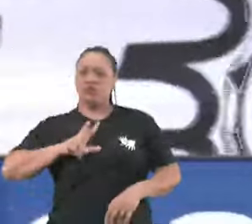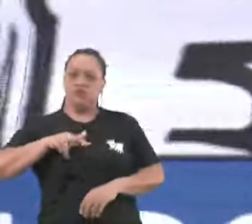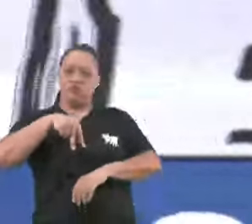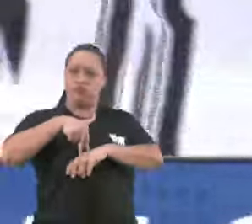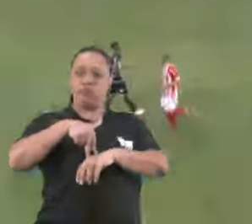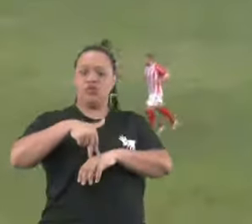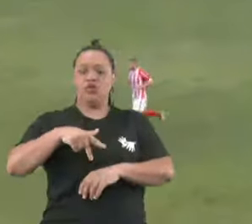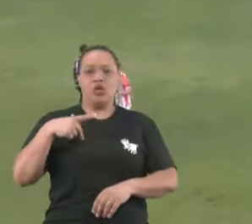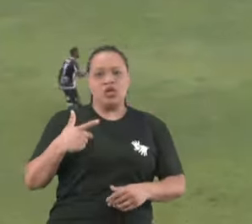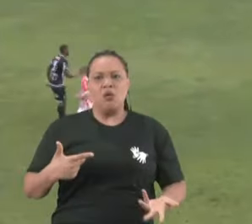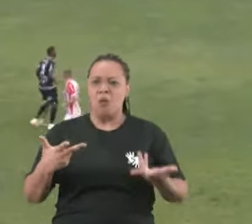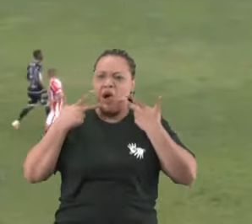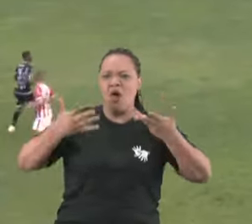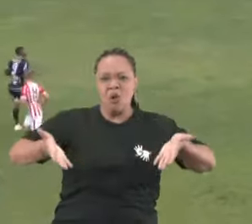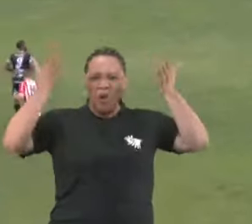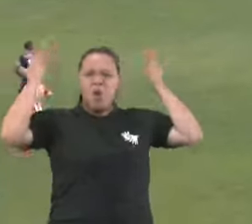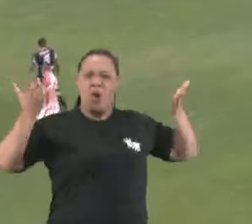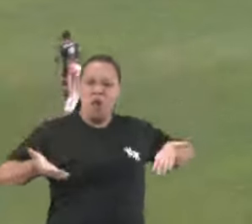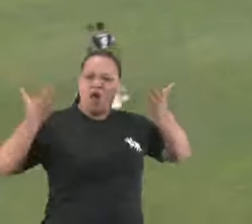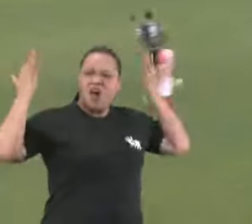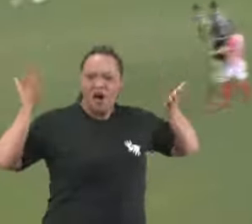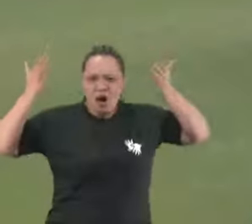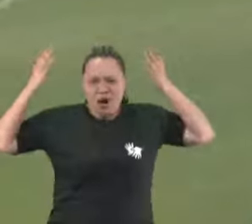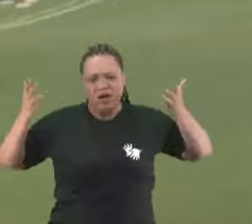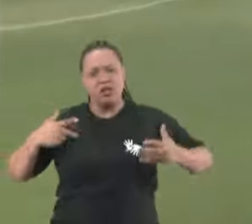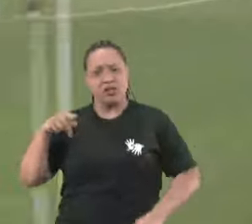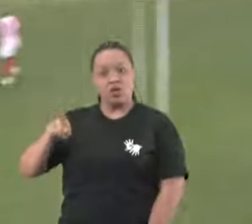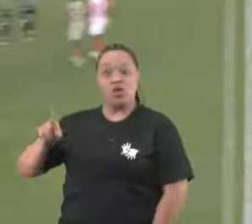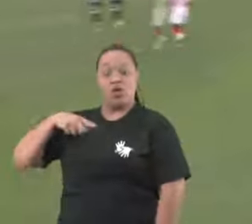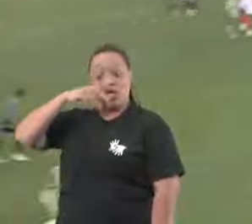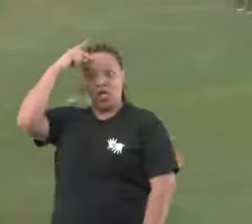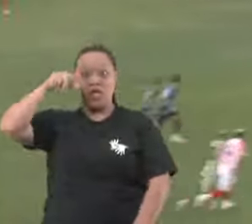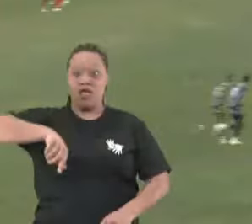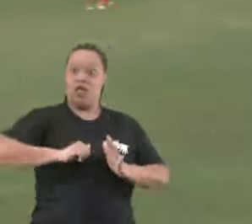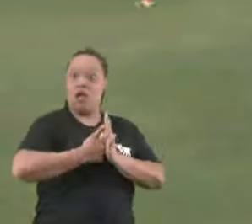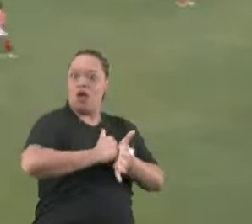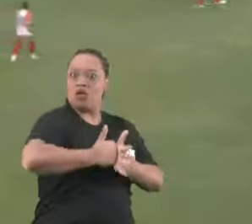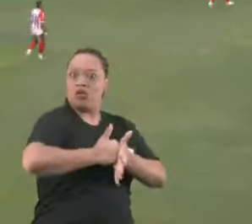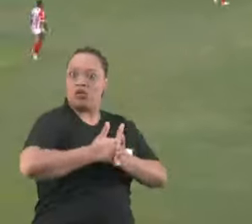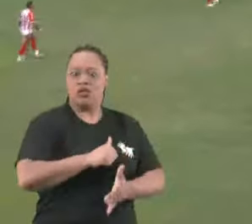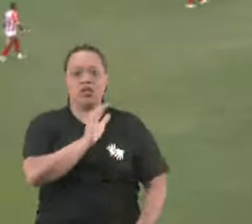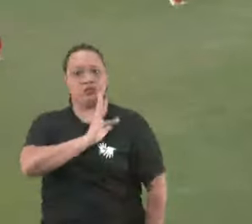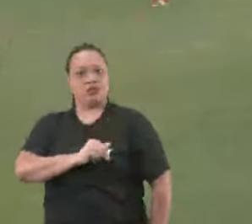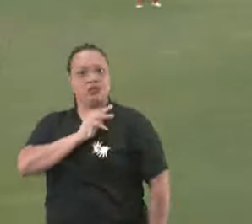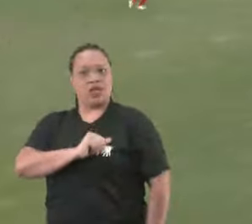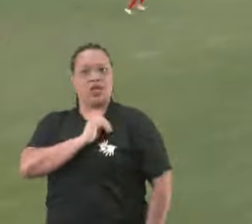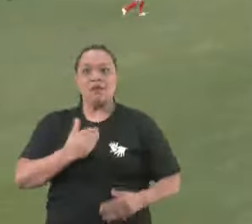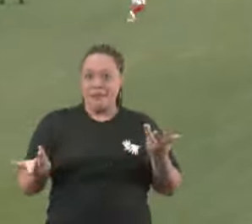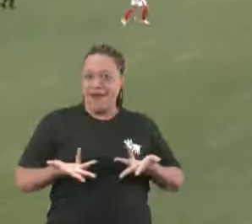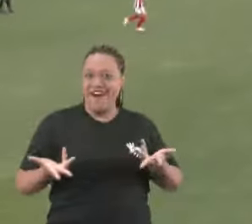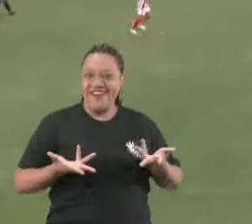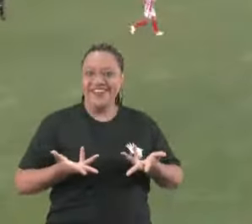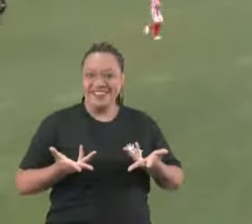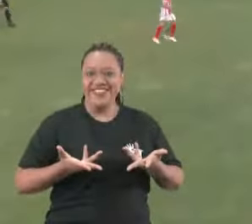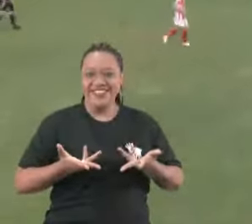Anselmo gesticulando. O Anselmo que é o artilheiro do CRB na temporada, né?